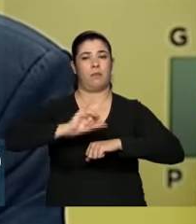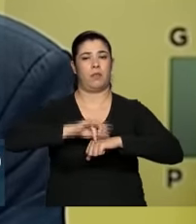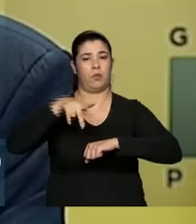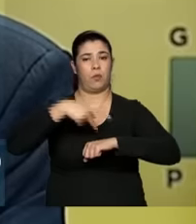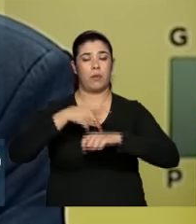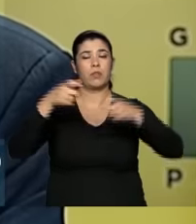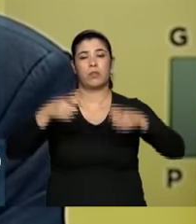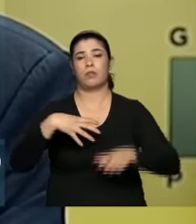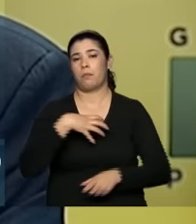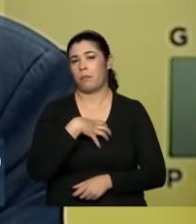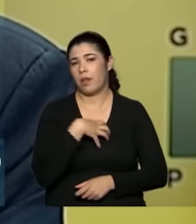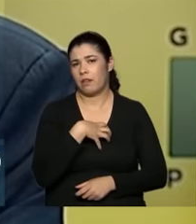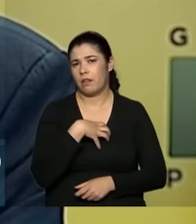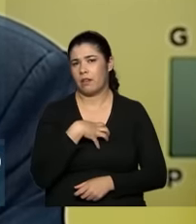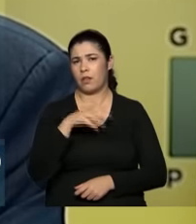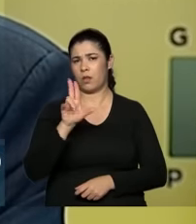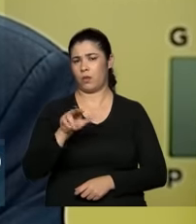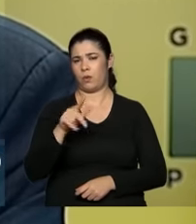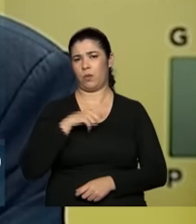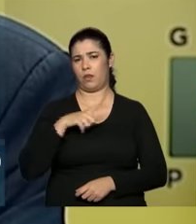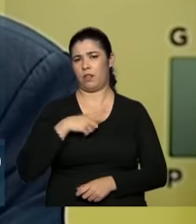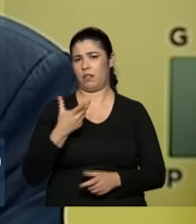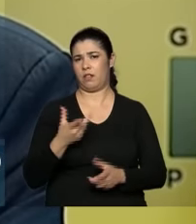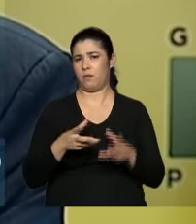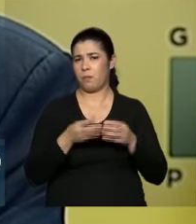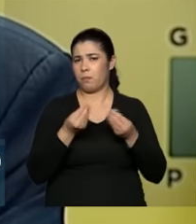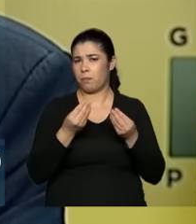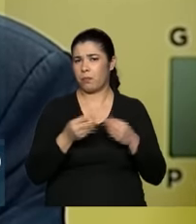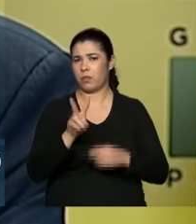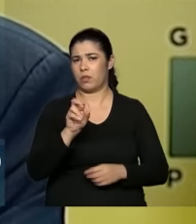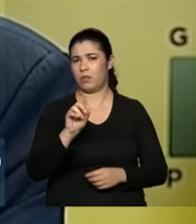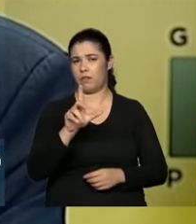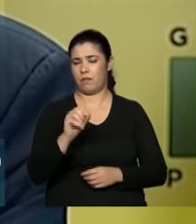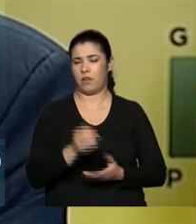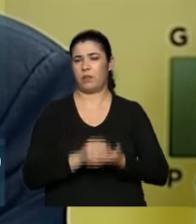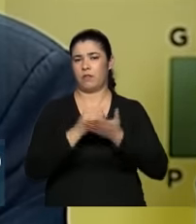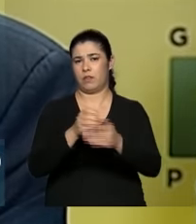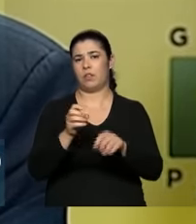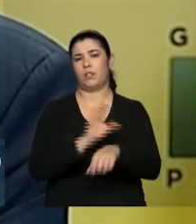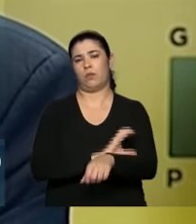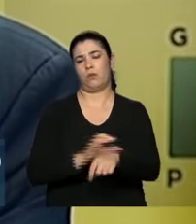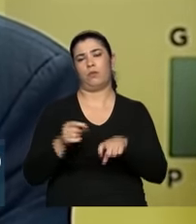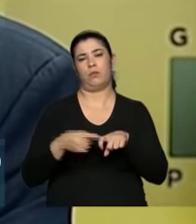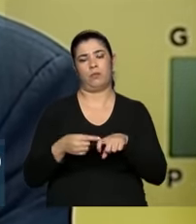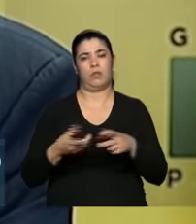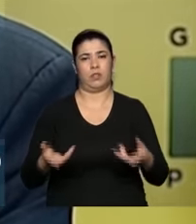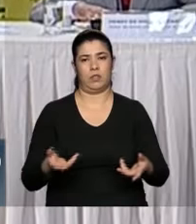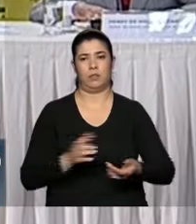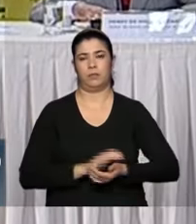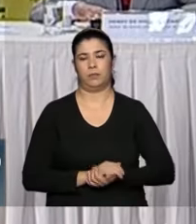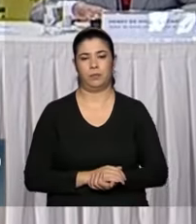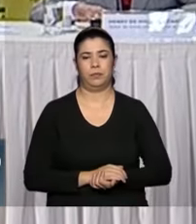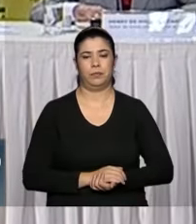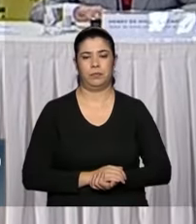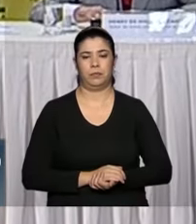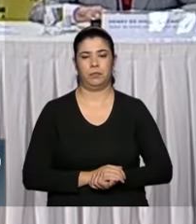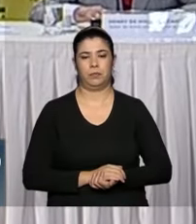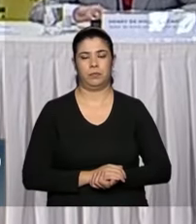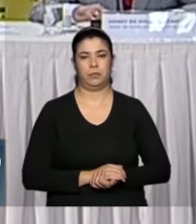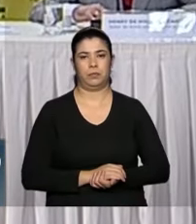que esses estados tivessem tão poucas vagas assim de medicina. Próximo slide, por favor.